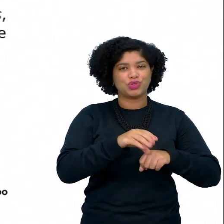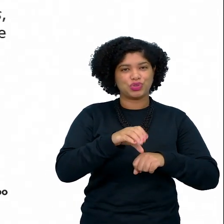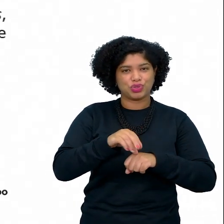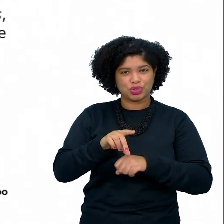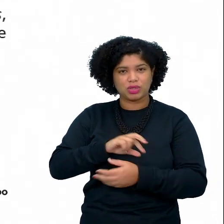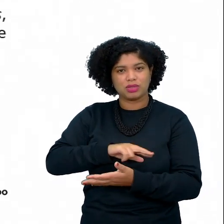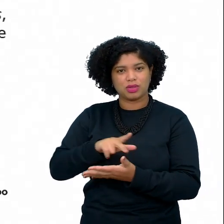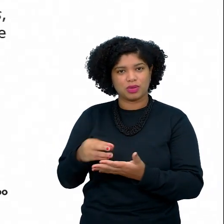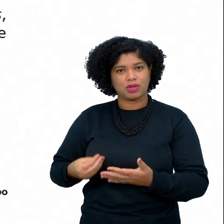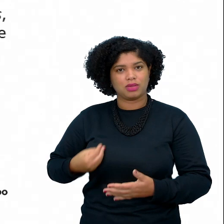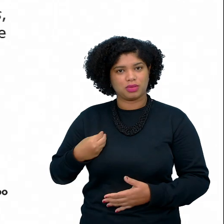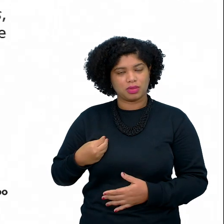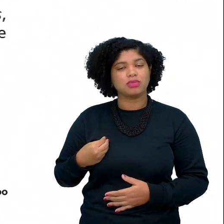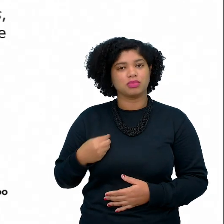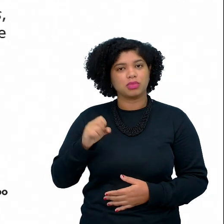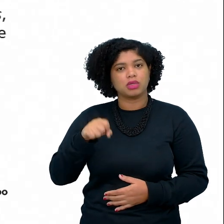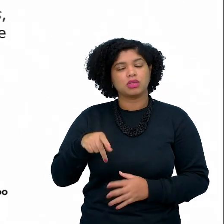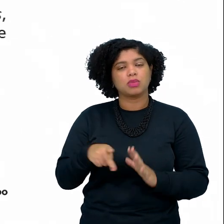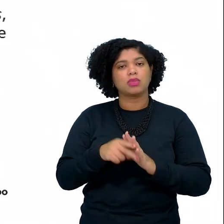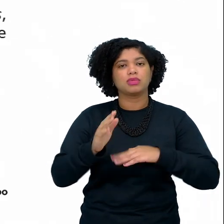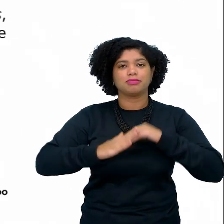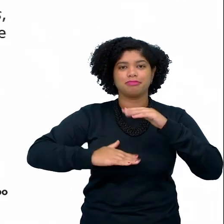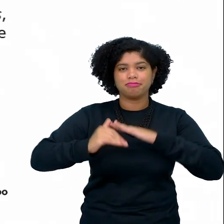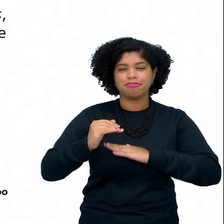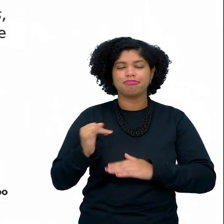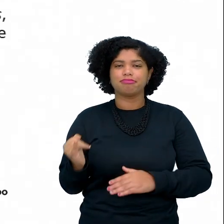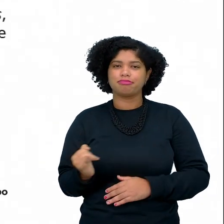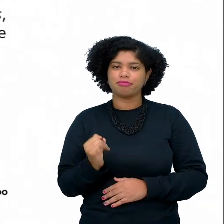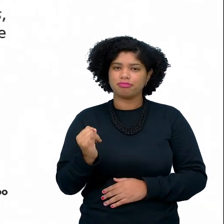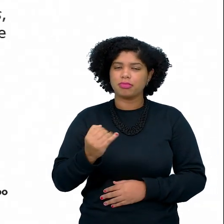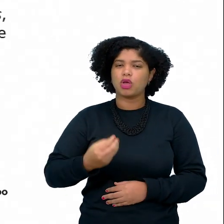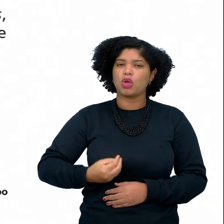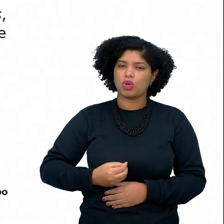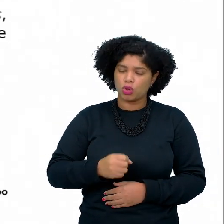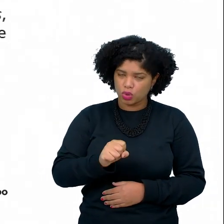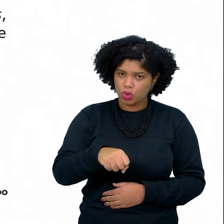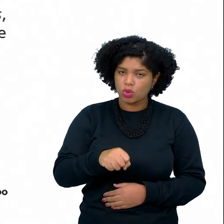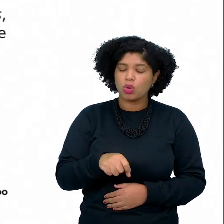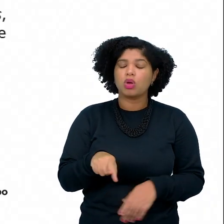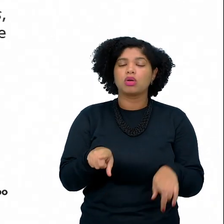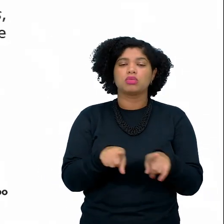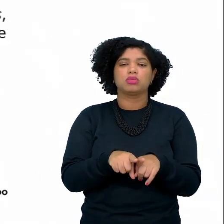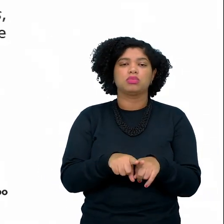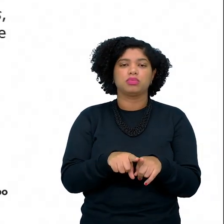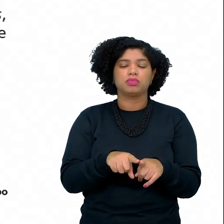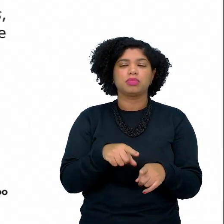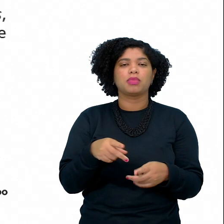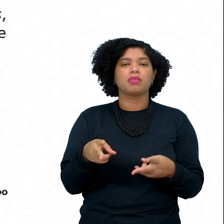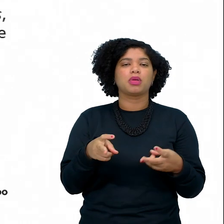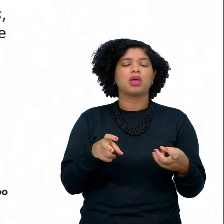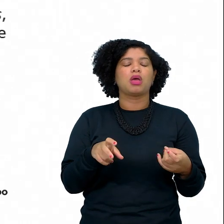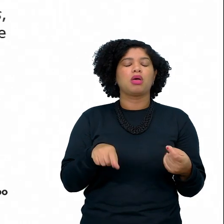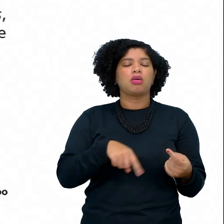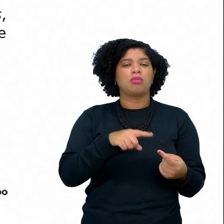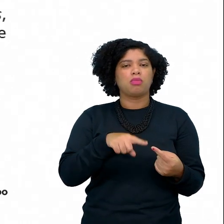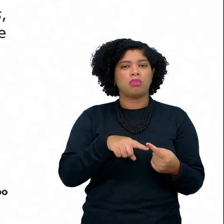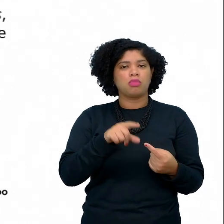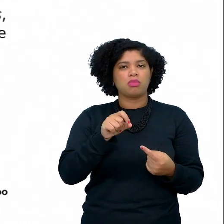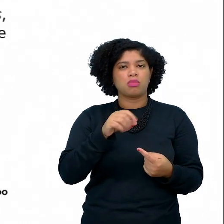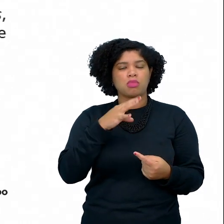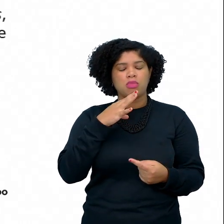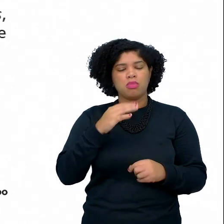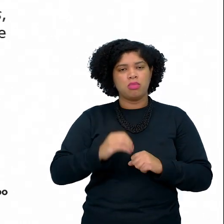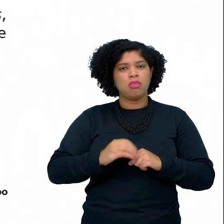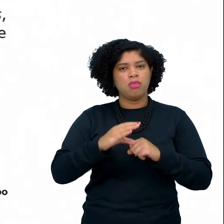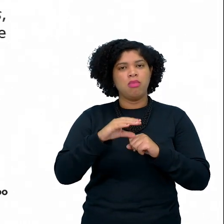sugestões acerca do trabalho com as habilidades essenciais e os seus respectivos objetos de conhecimento possibilitam